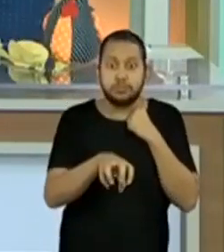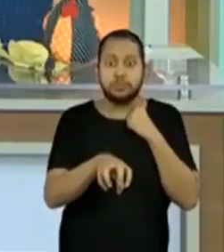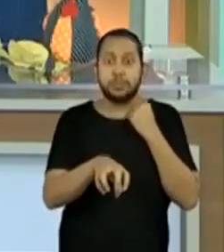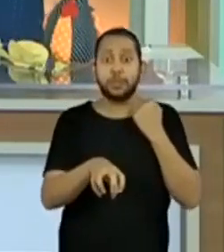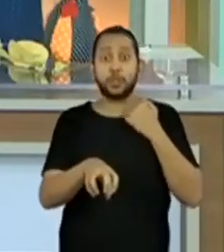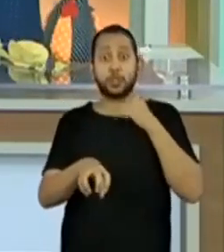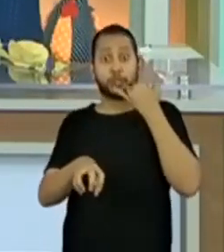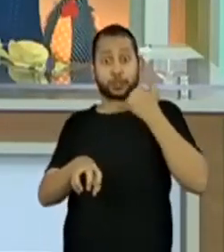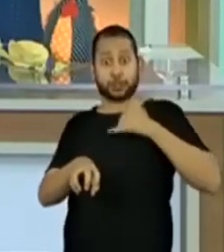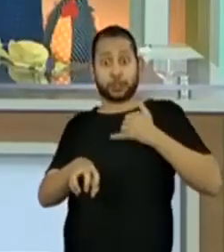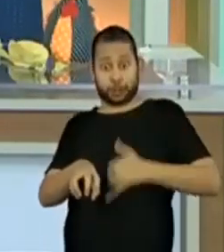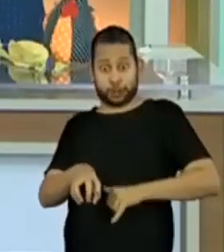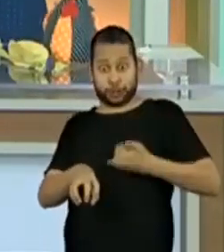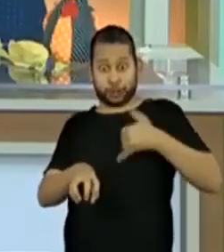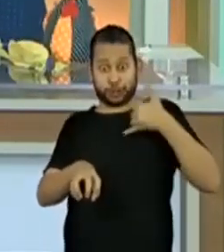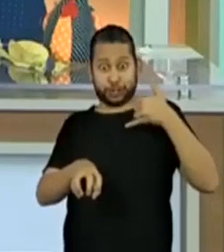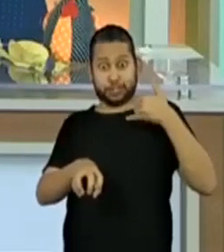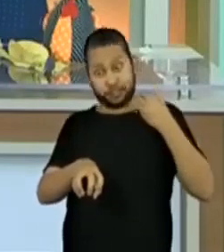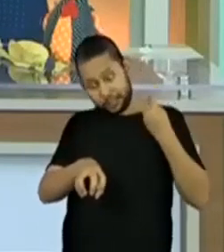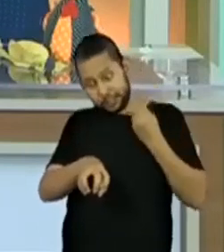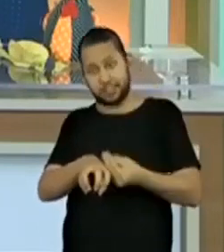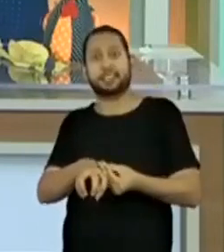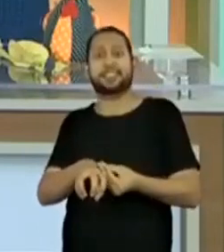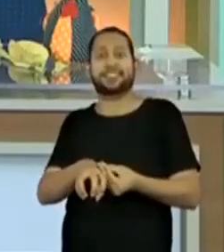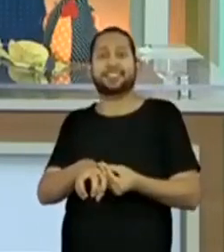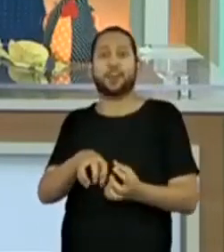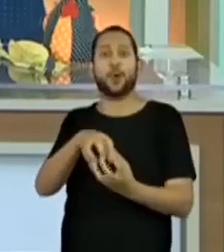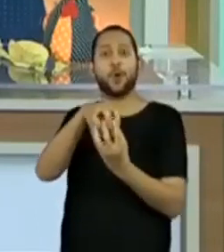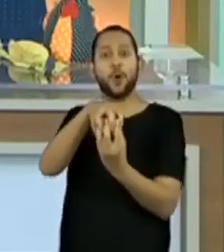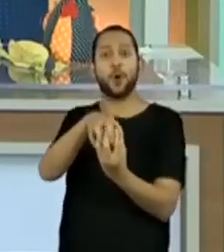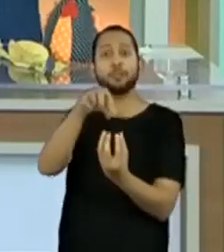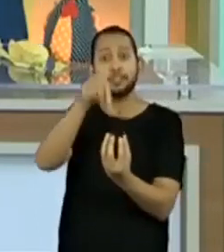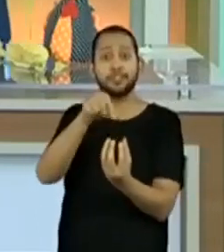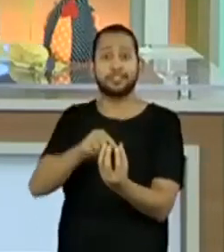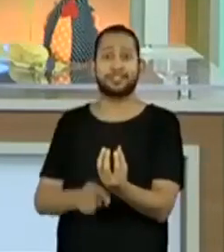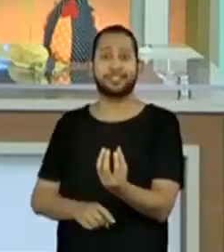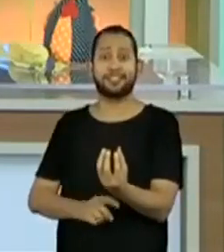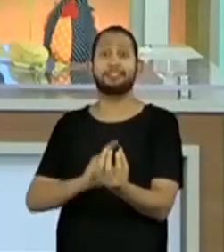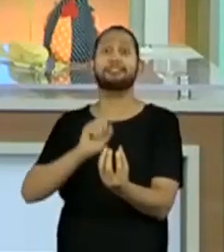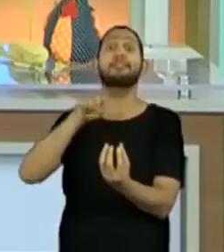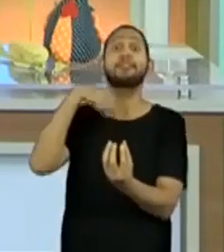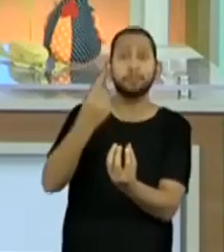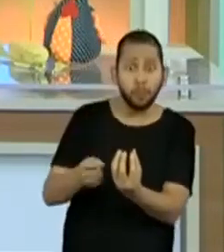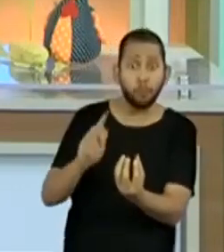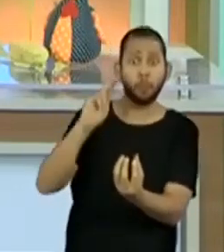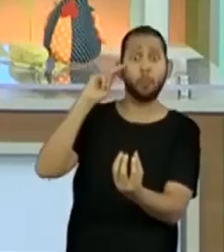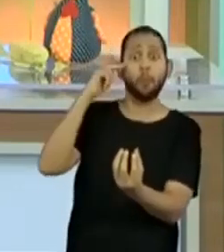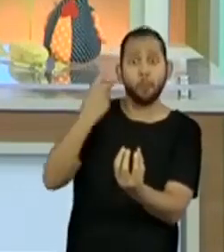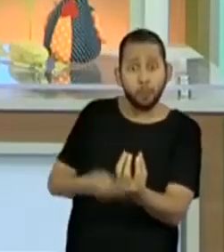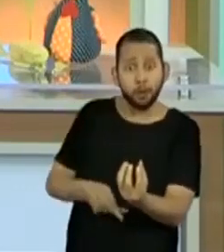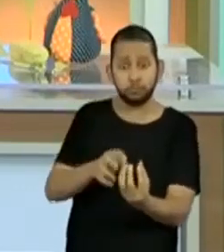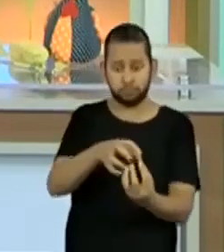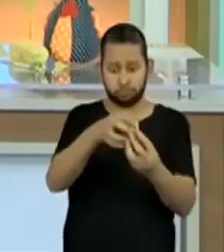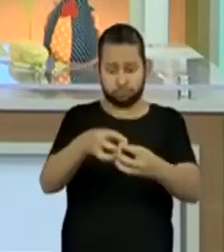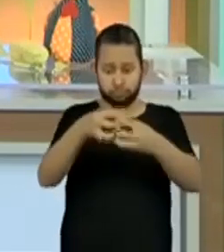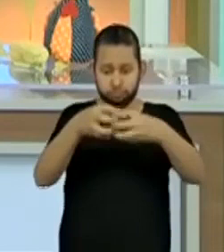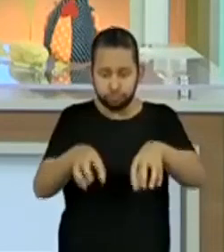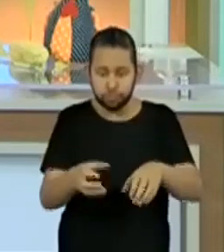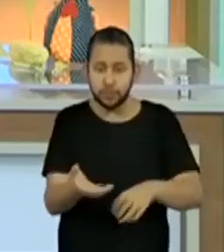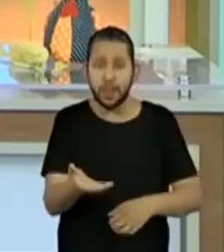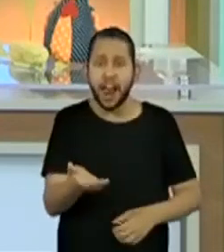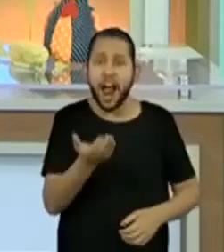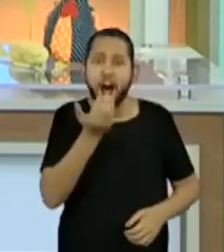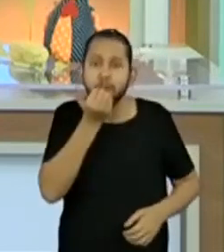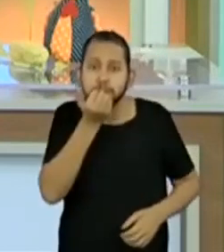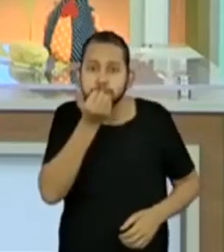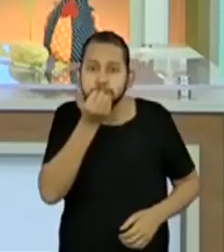estou adquirindo essa energia. Para que mesmo que nós falamos? Para crescer, se desenvolver